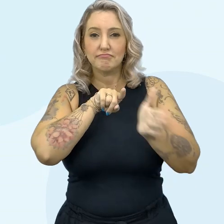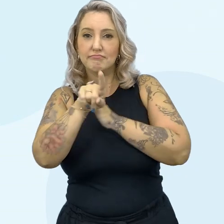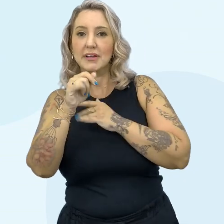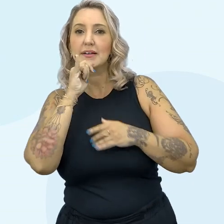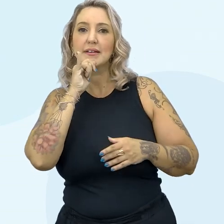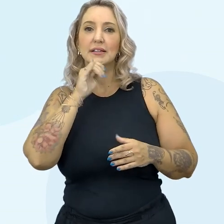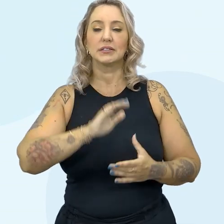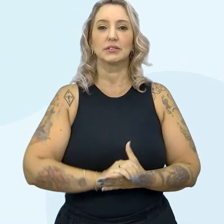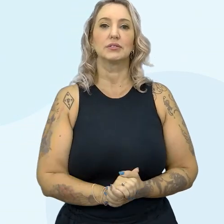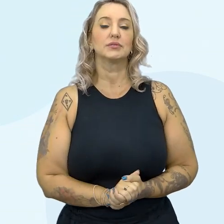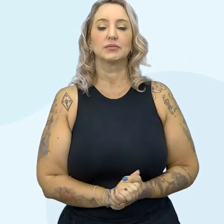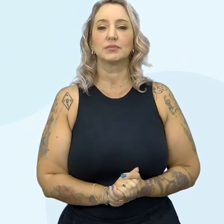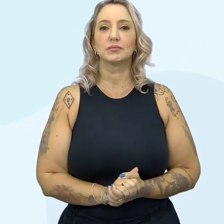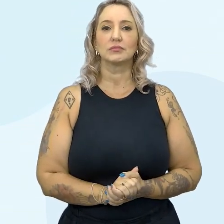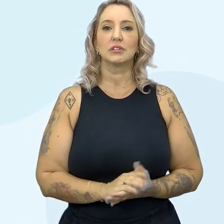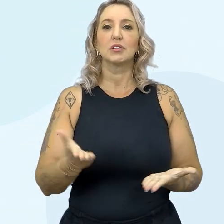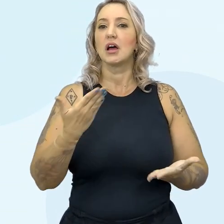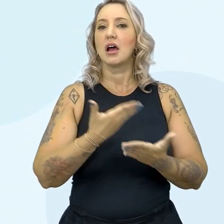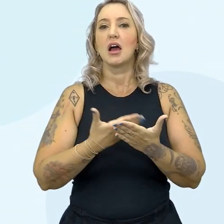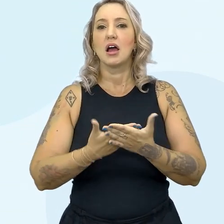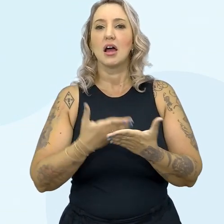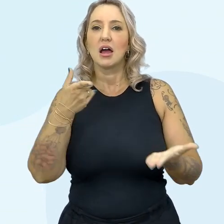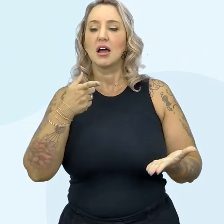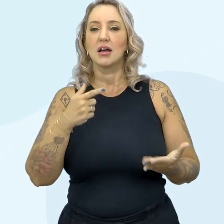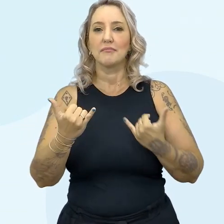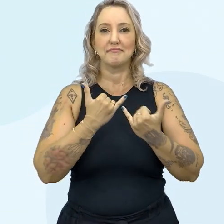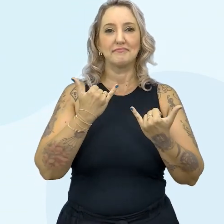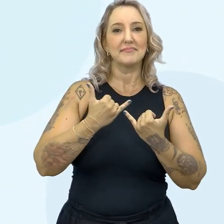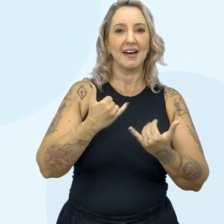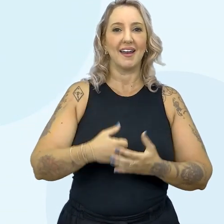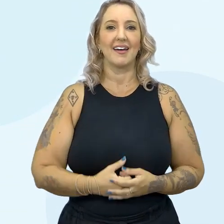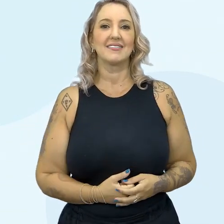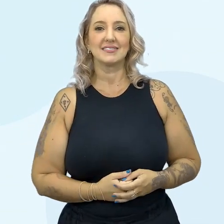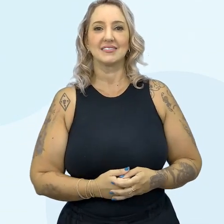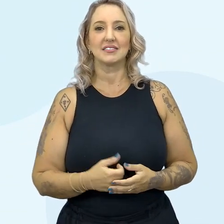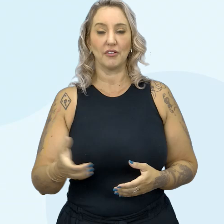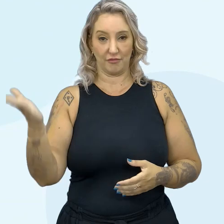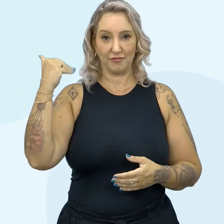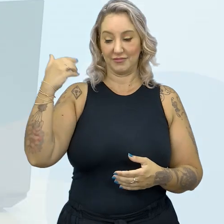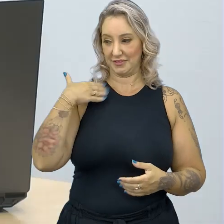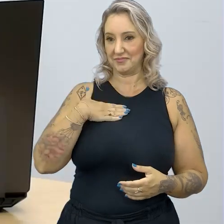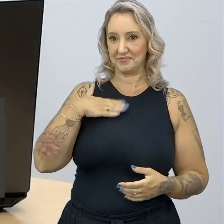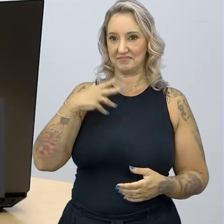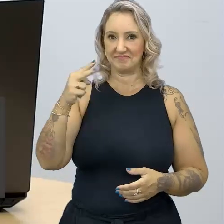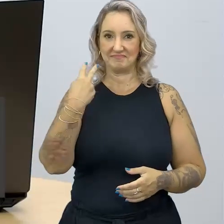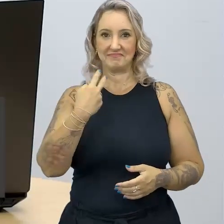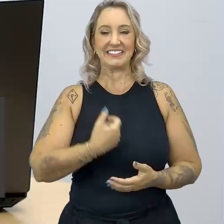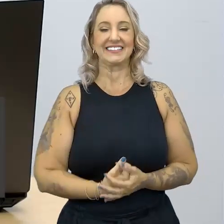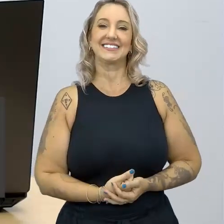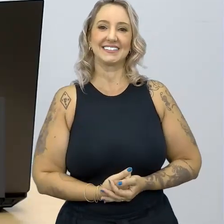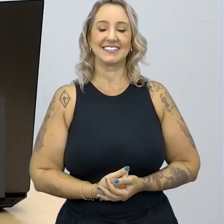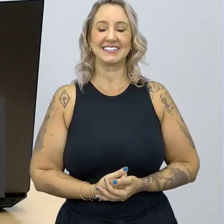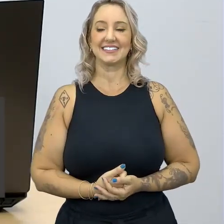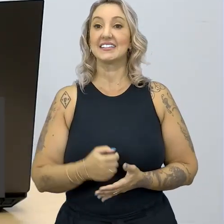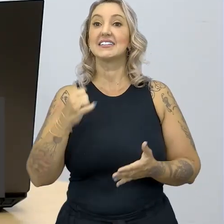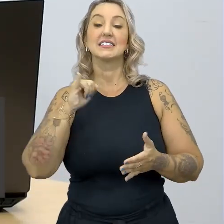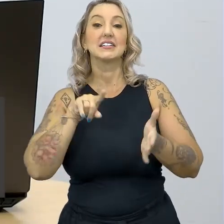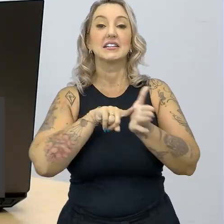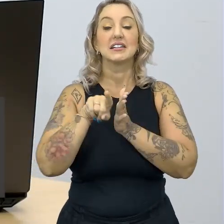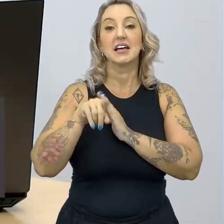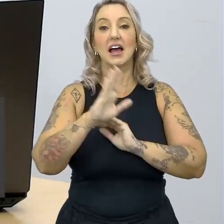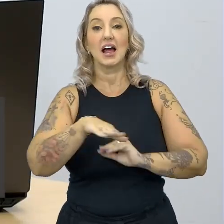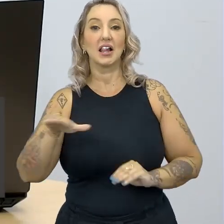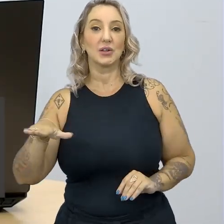por exemplo, para o estudante, isso aparece bastante. Pode voltar para mim. Você perguntar para